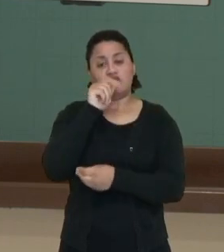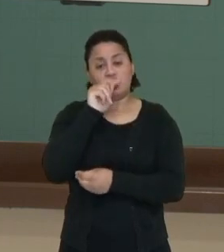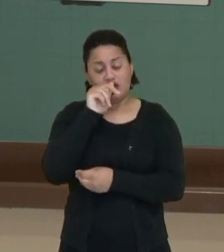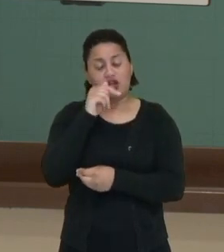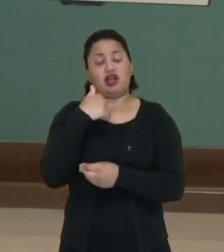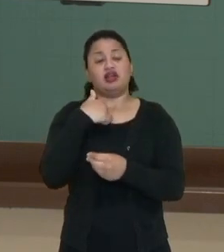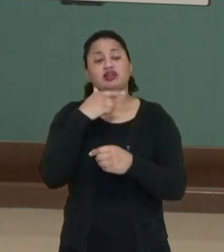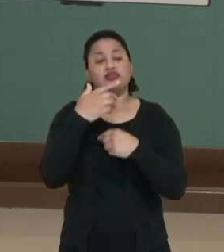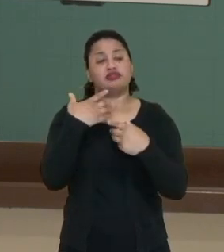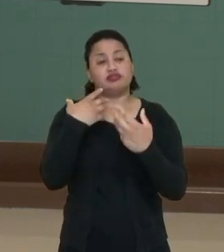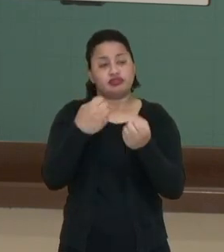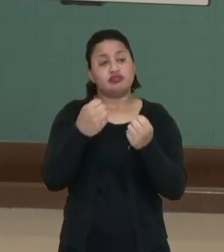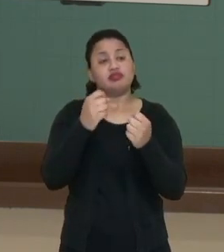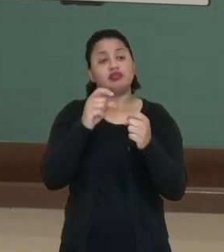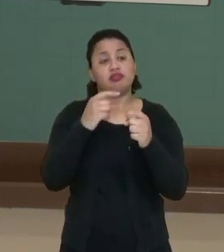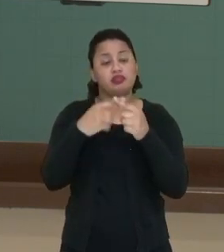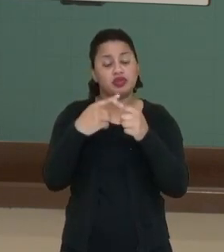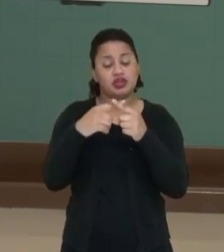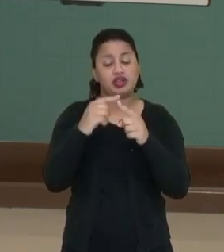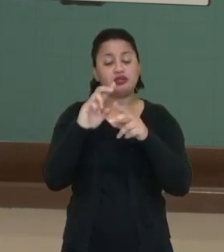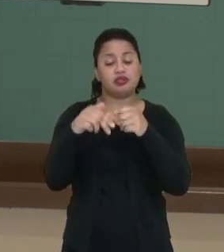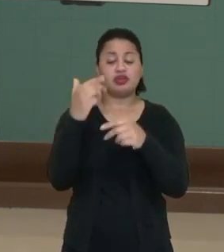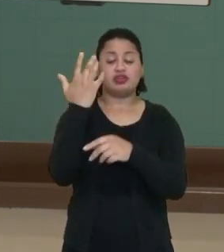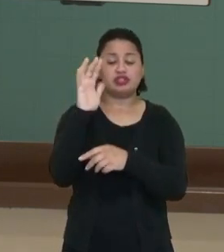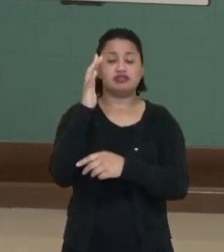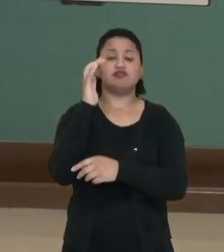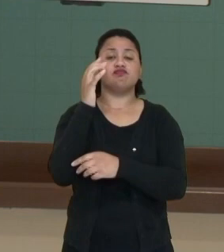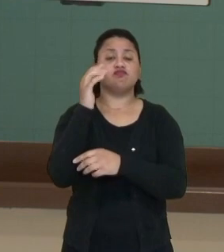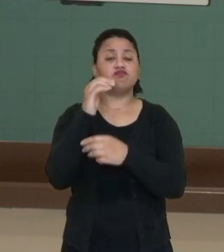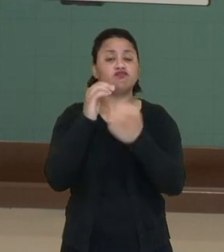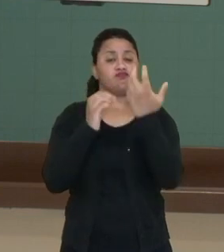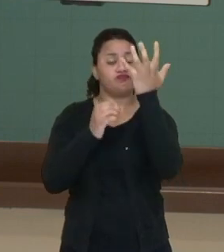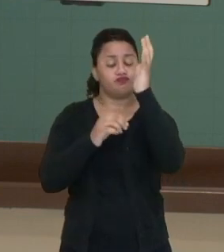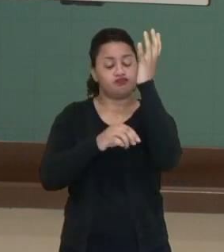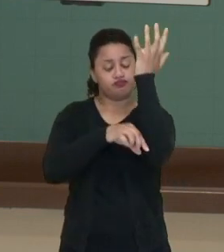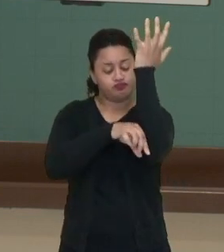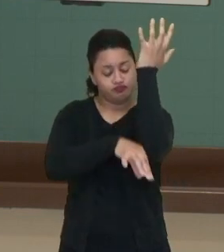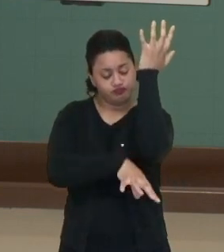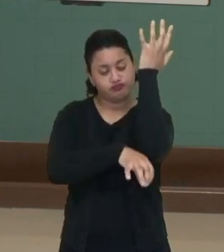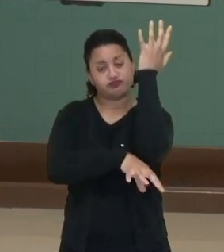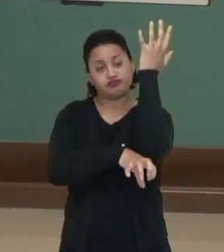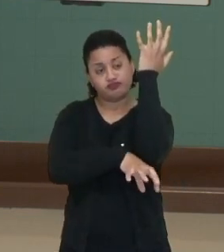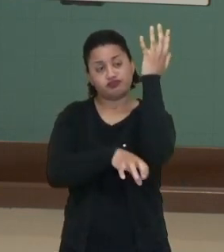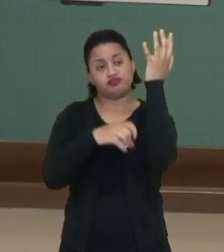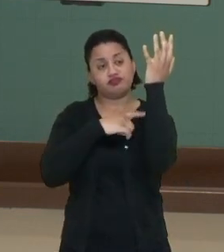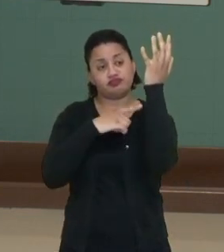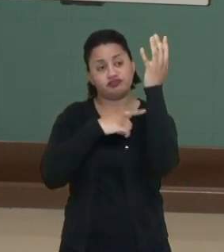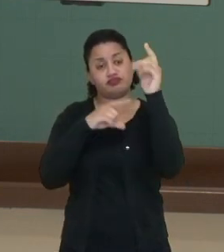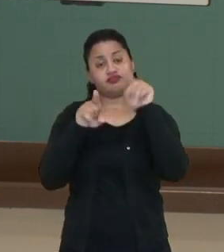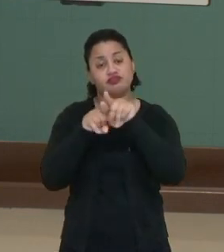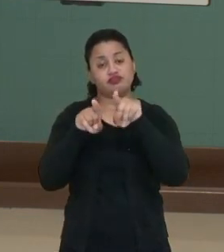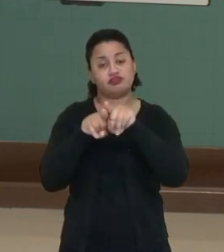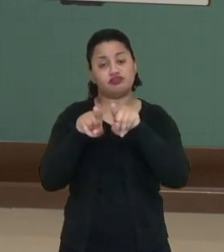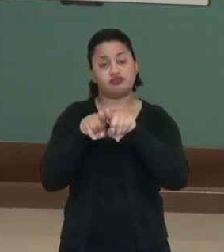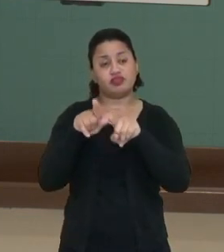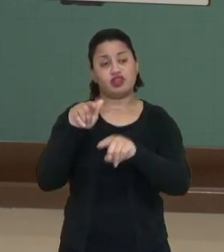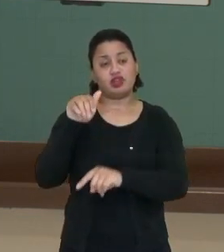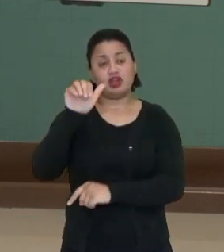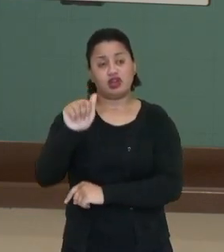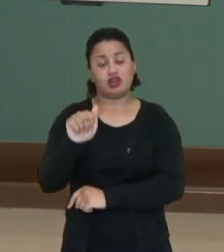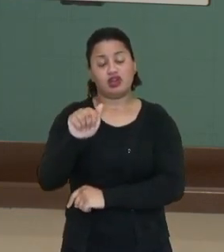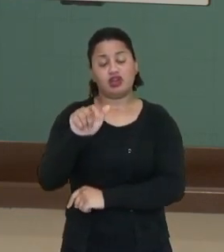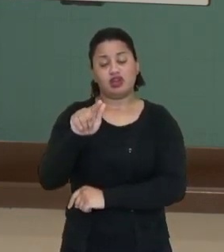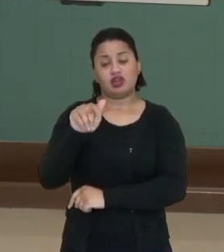absorvida principalmente através das raízes das plantas, tá? E o gás carbônico, aqui o CO2, né, que